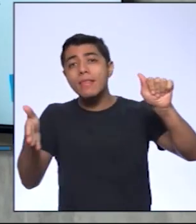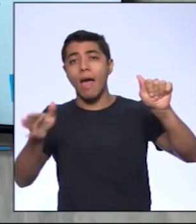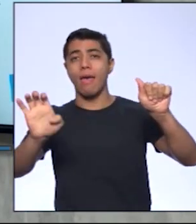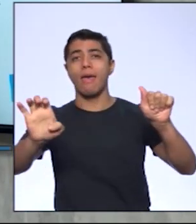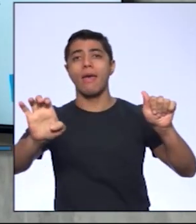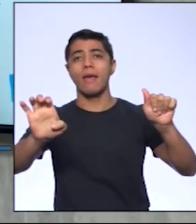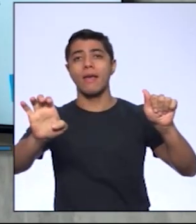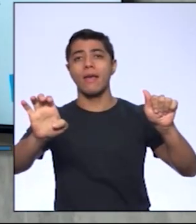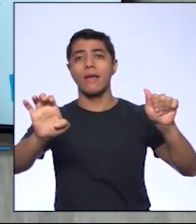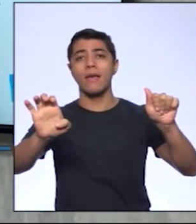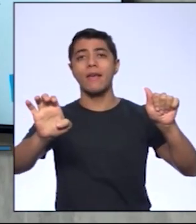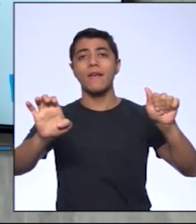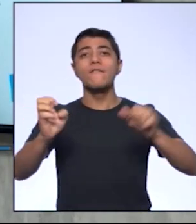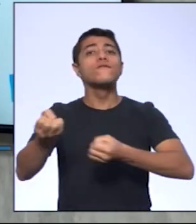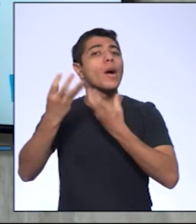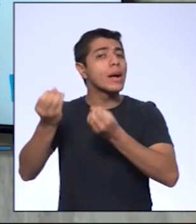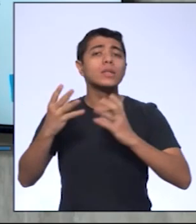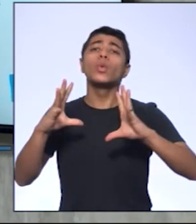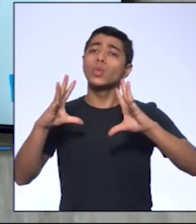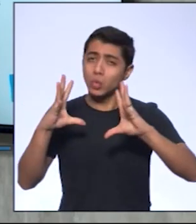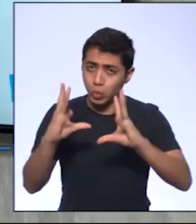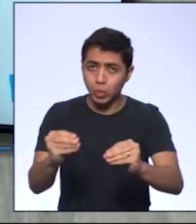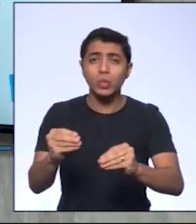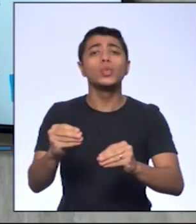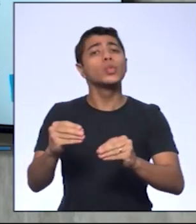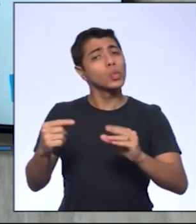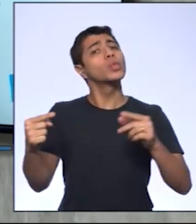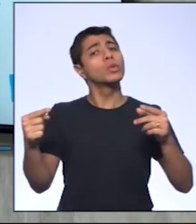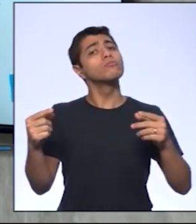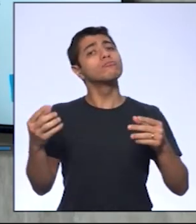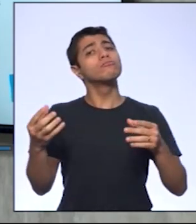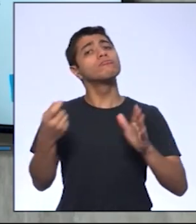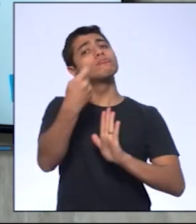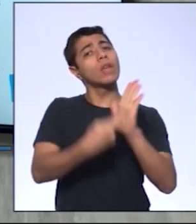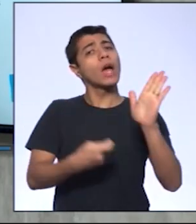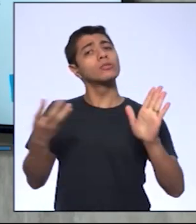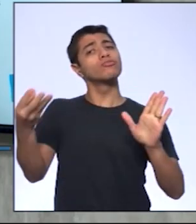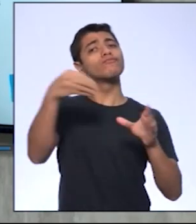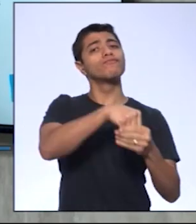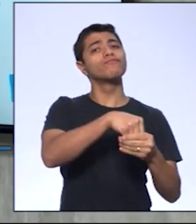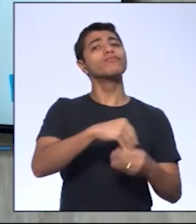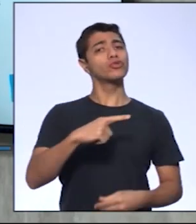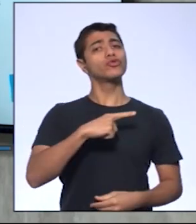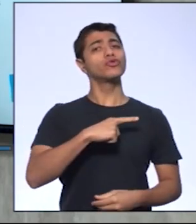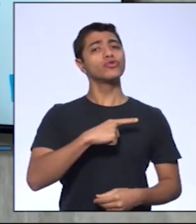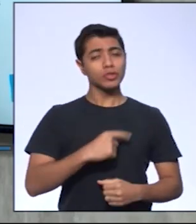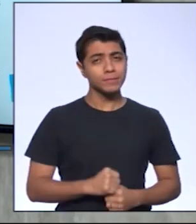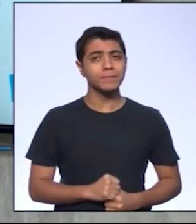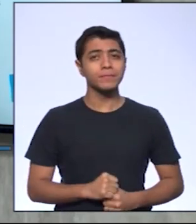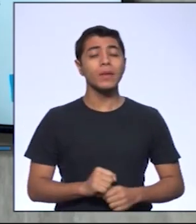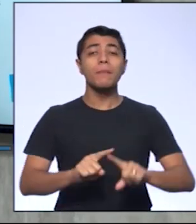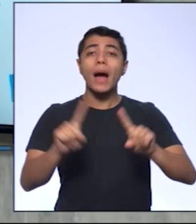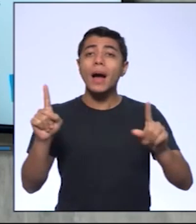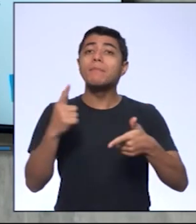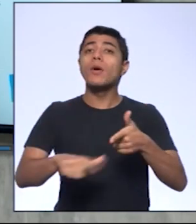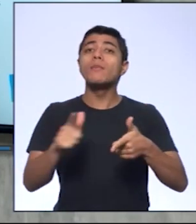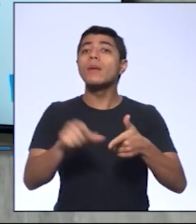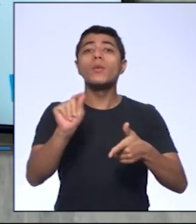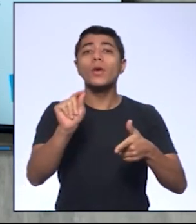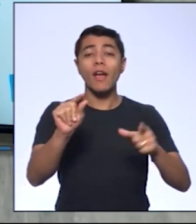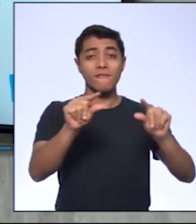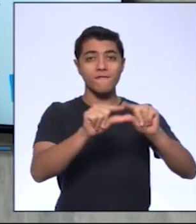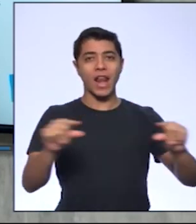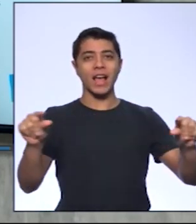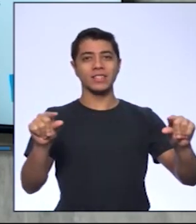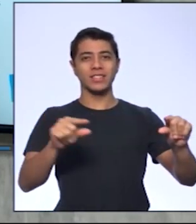informações estão dentro do texto. Problema. A forma como as frases foram escritas não dialogam